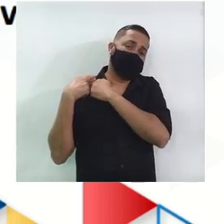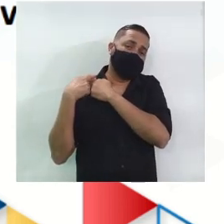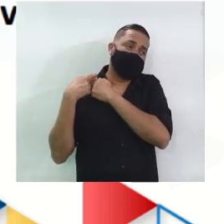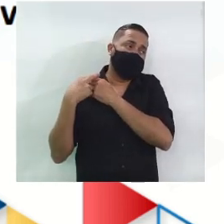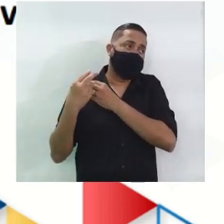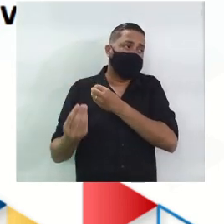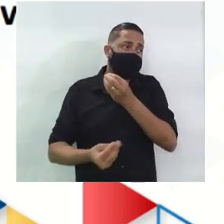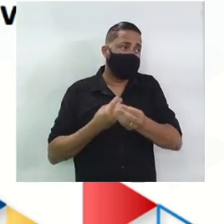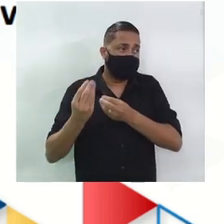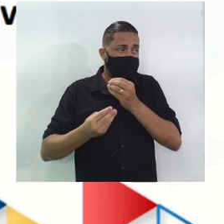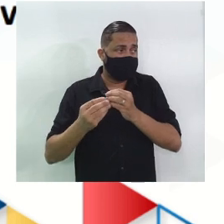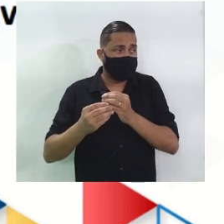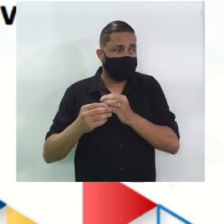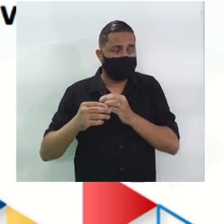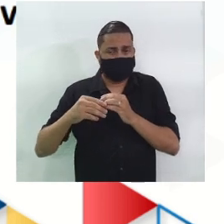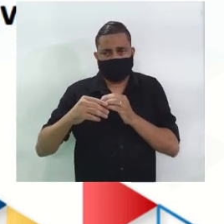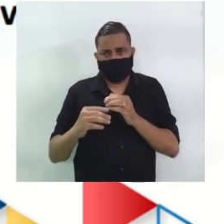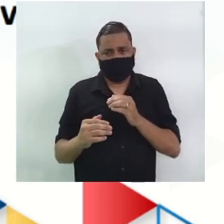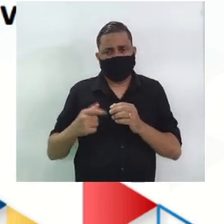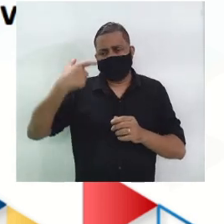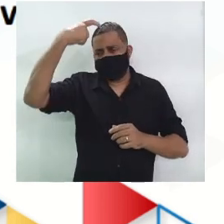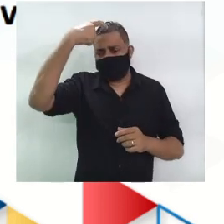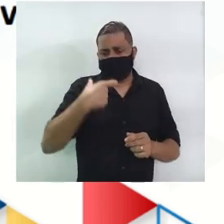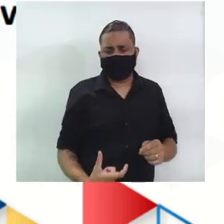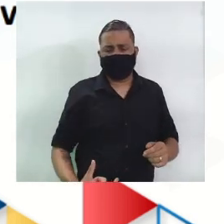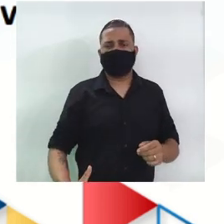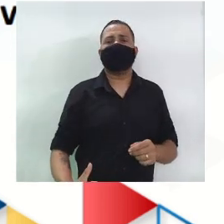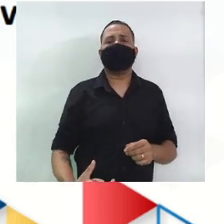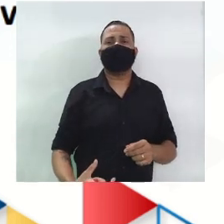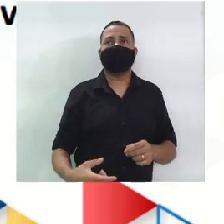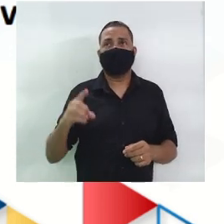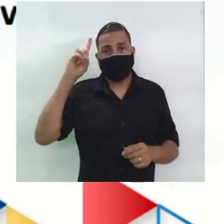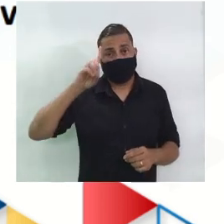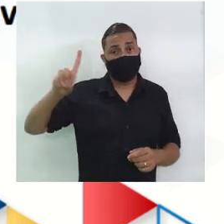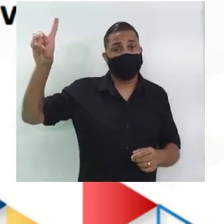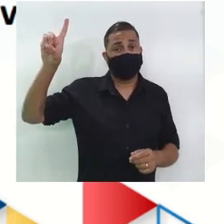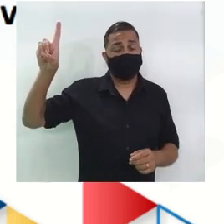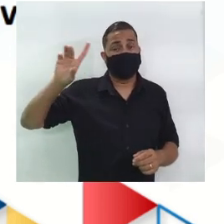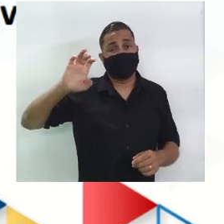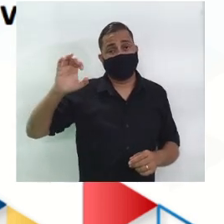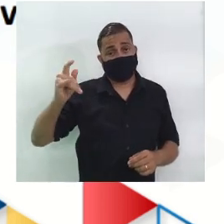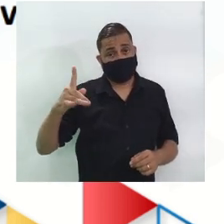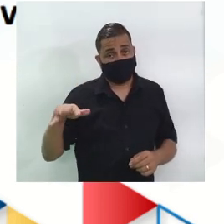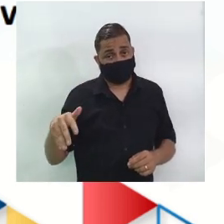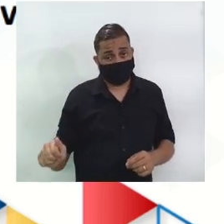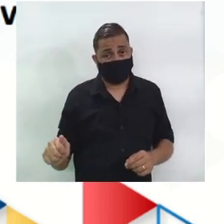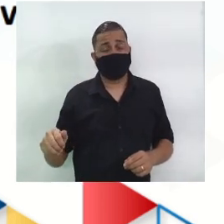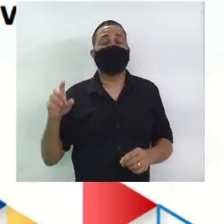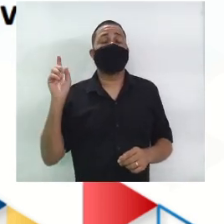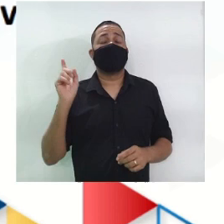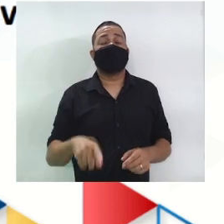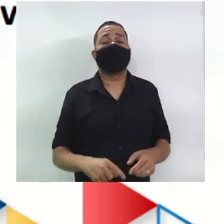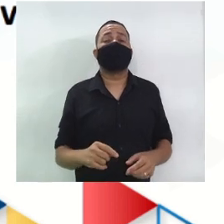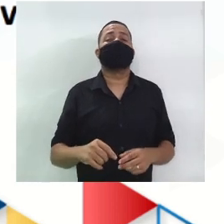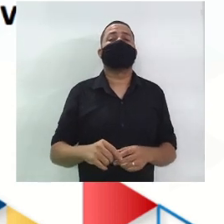como a suprema personalidade de Deus. Krishna é o personagem